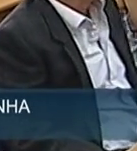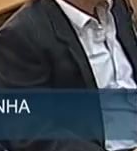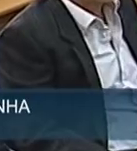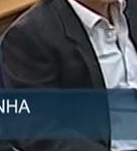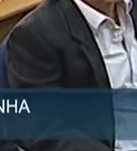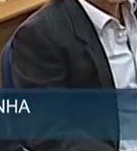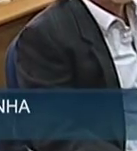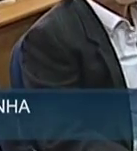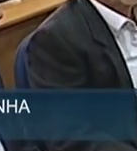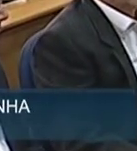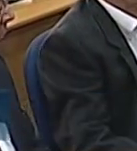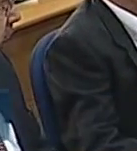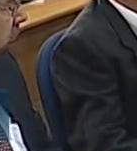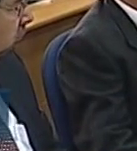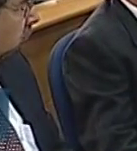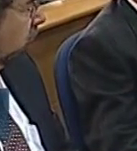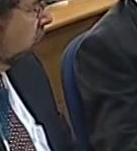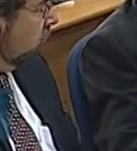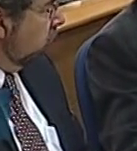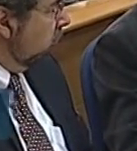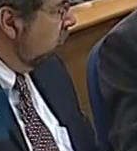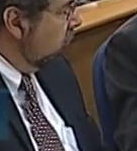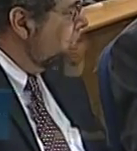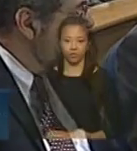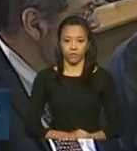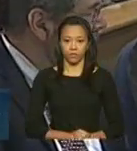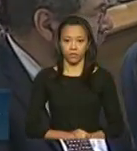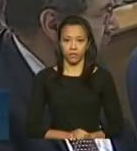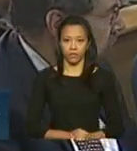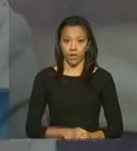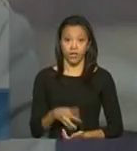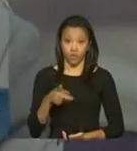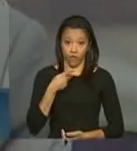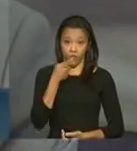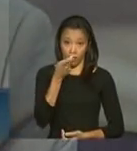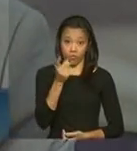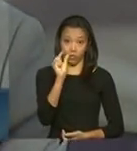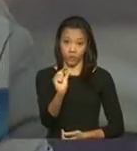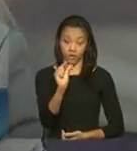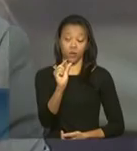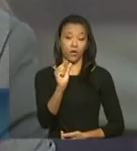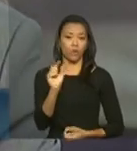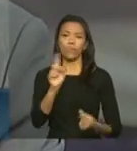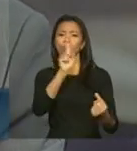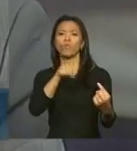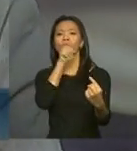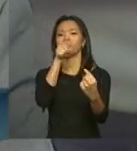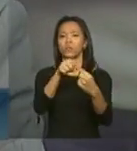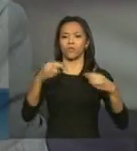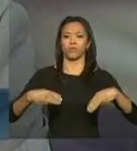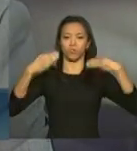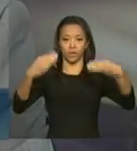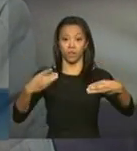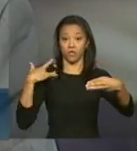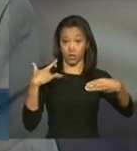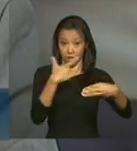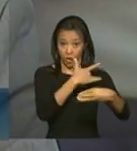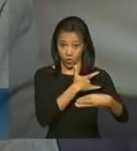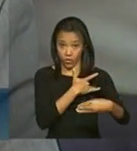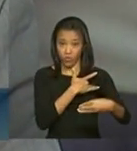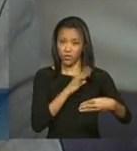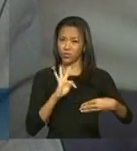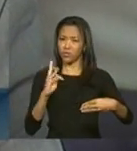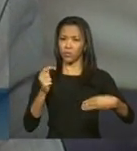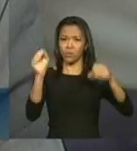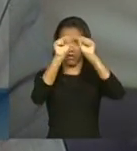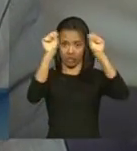Bom, só para complementar um pouquinho, o objetivo do Ministério da Saúde, do Sistema Único de Saúde, é,